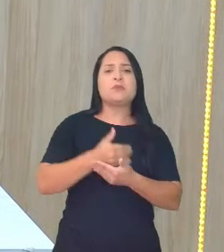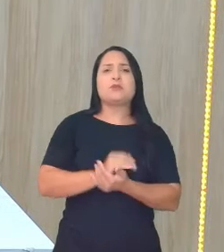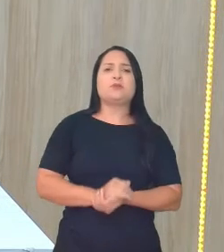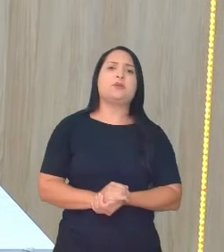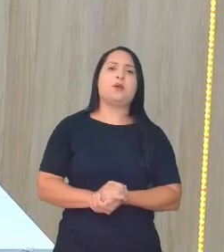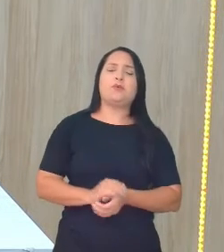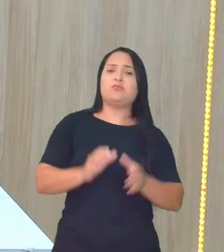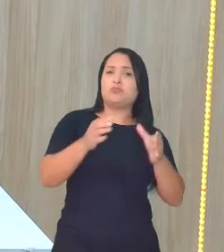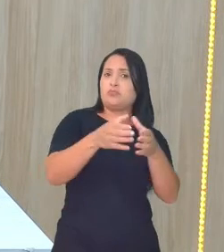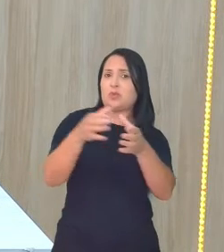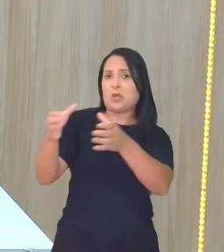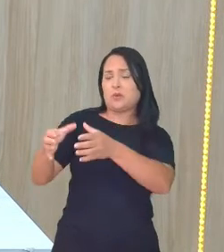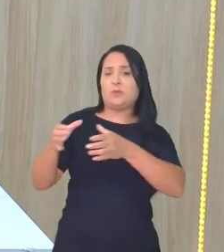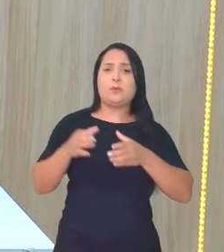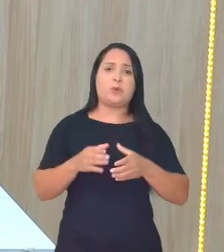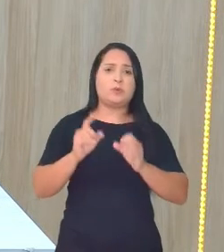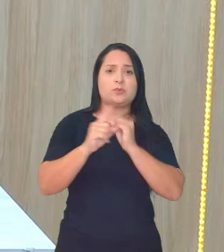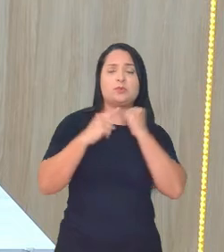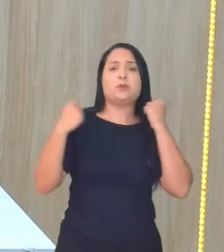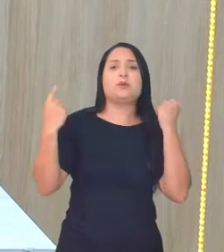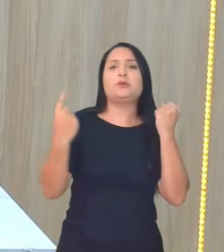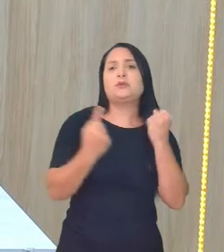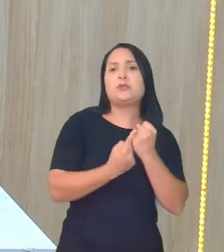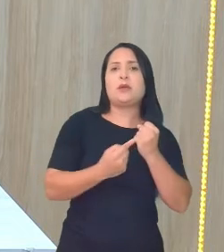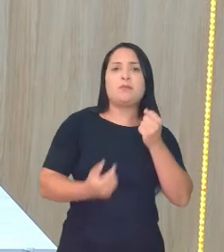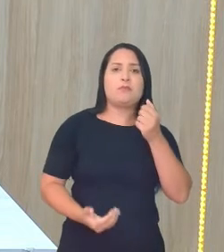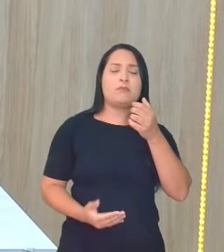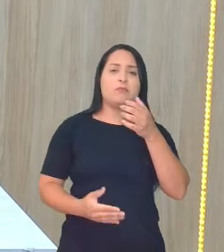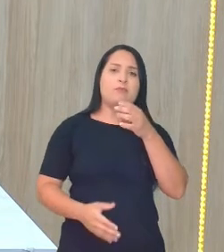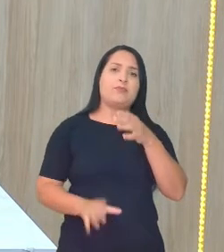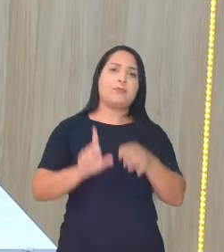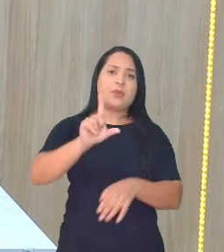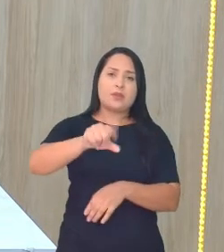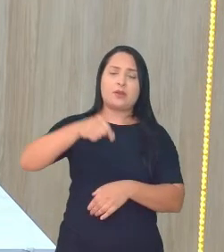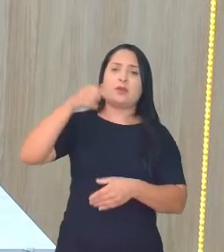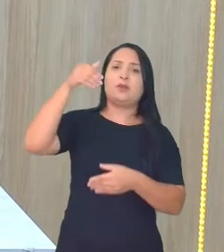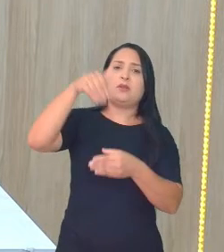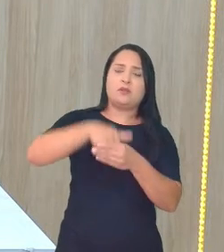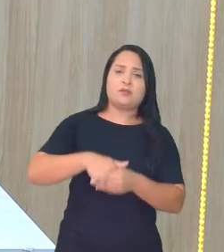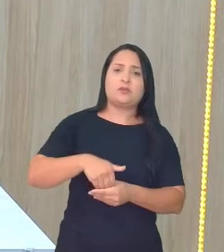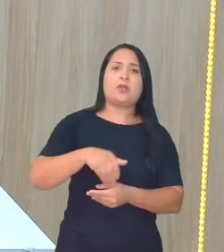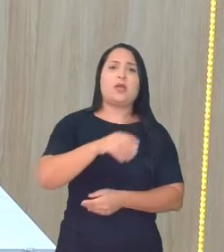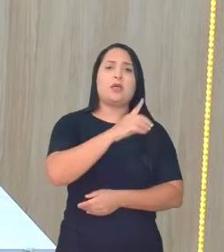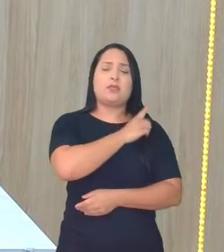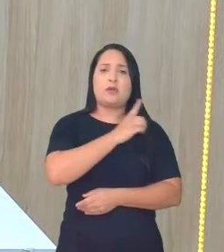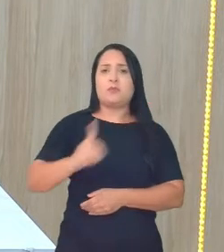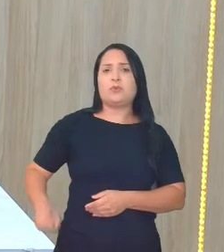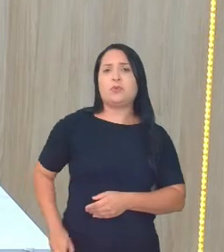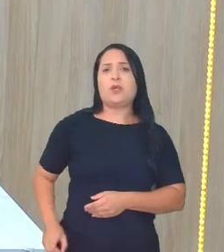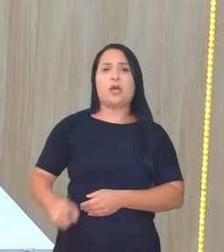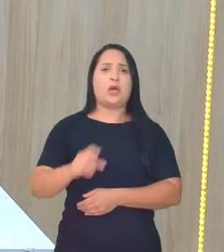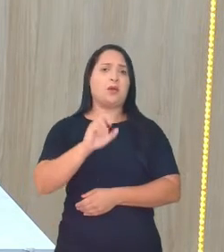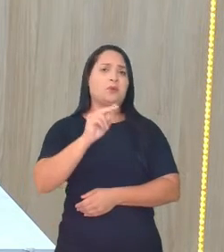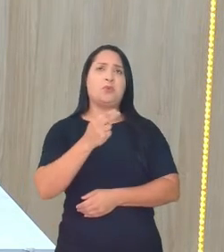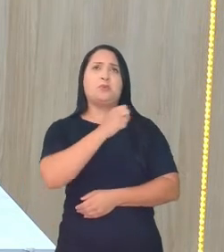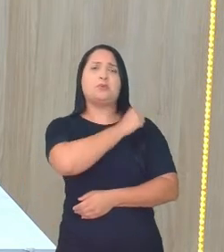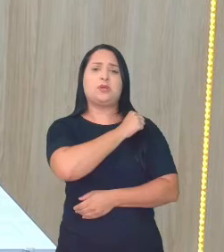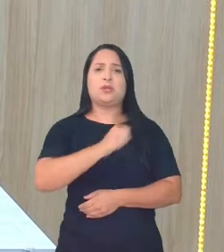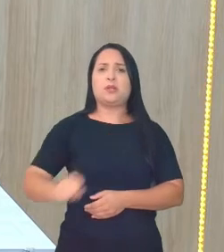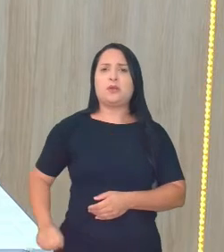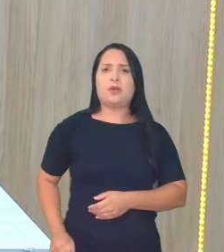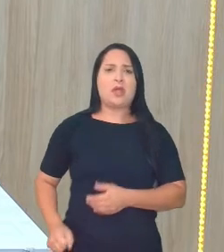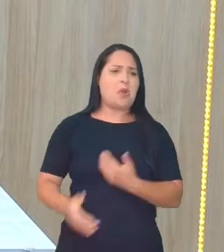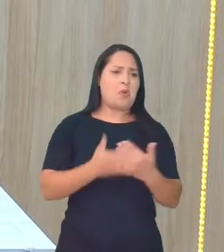né, de alguns grupos sociais para eleger deputados e senadores, mas não eram qualquer grupos,